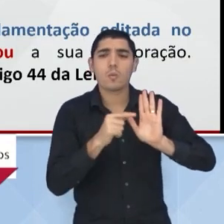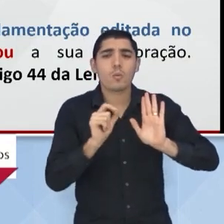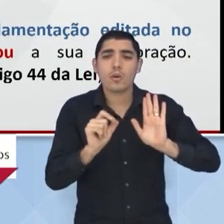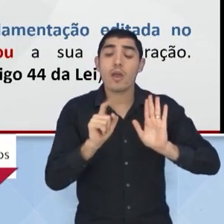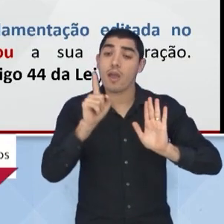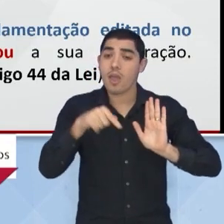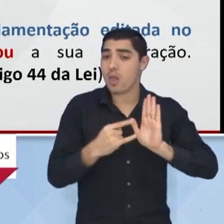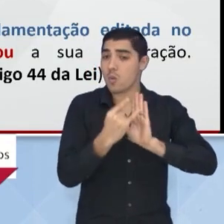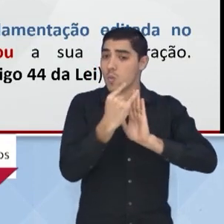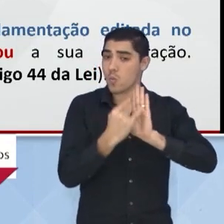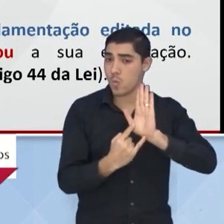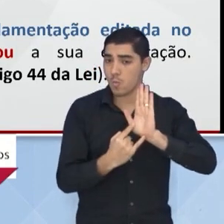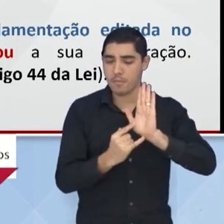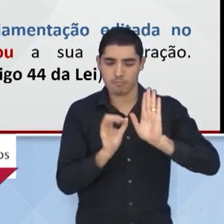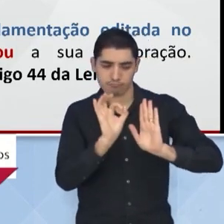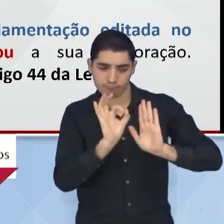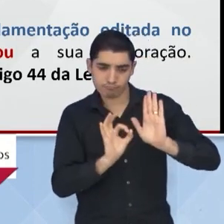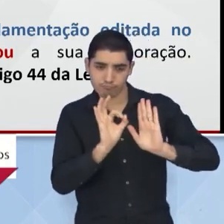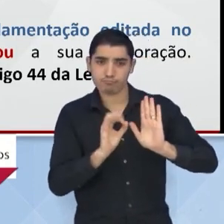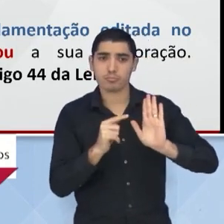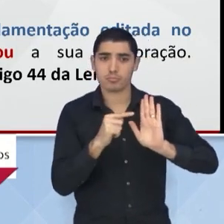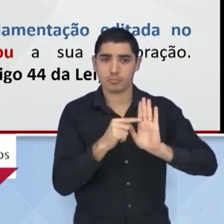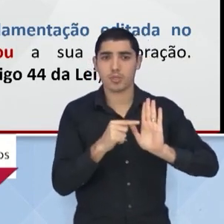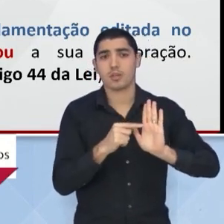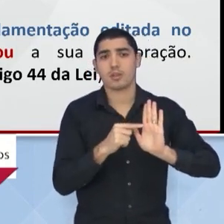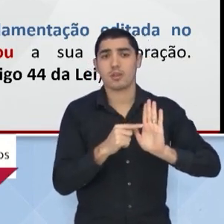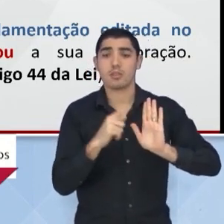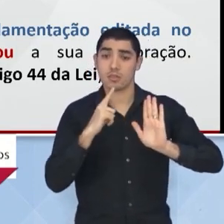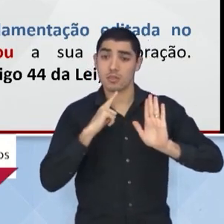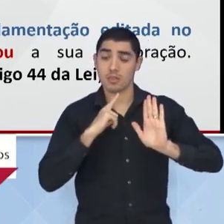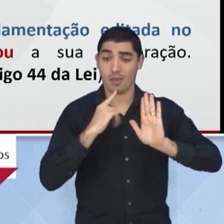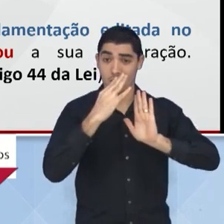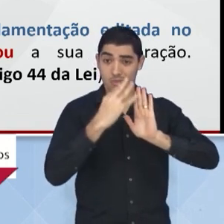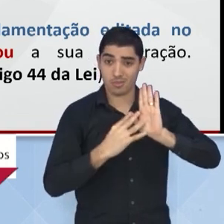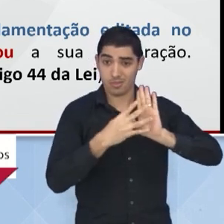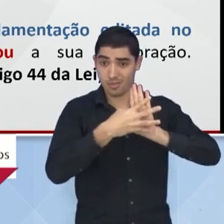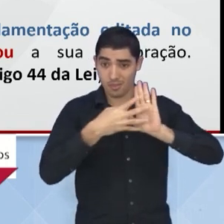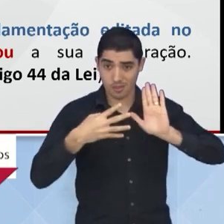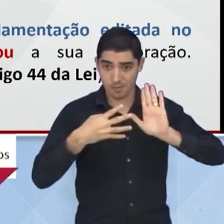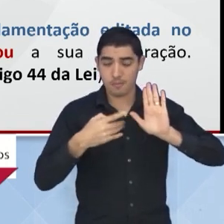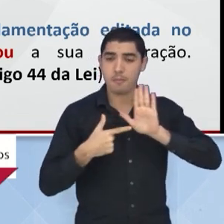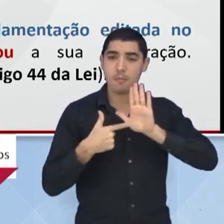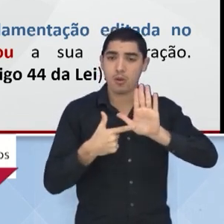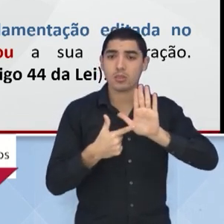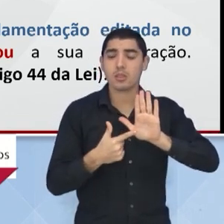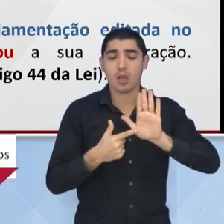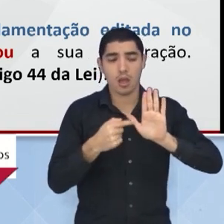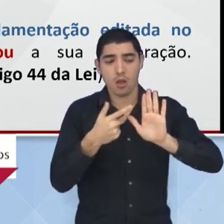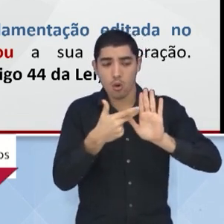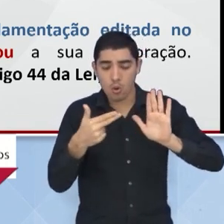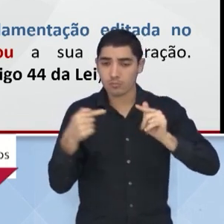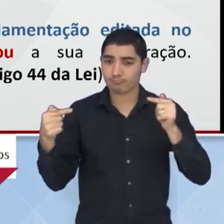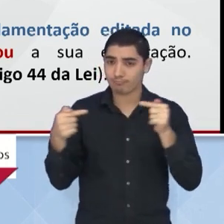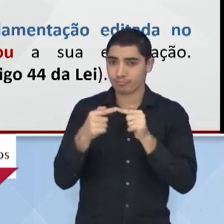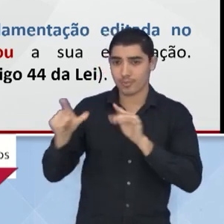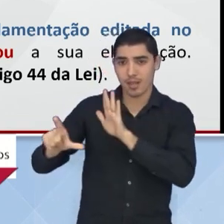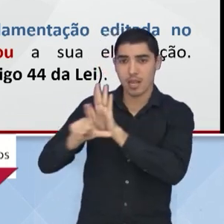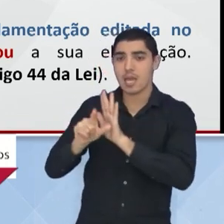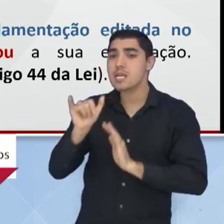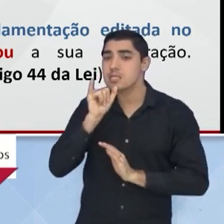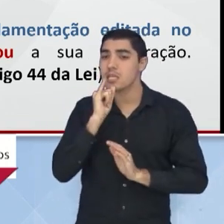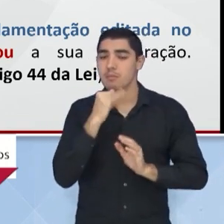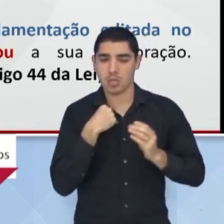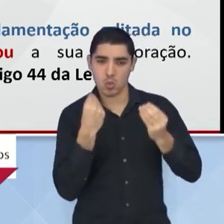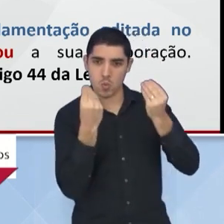um formulário uma tabelinha com os itens escritos no artigo da Lei então a gente preenche lá o que a gente